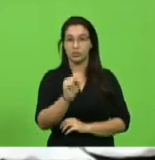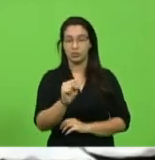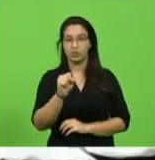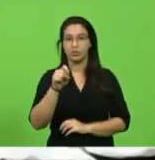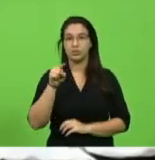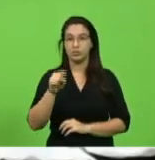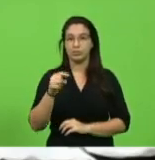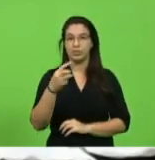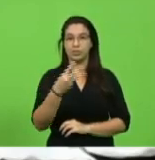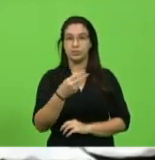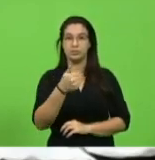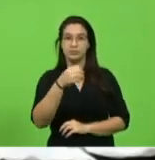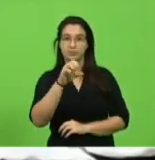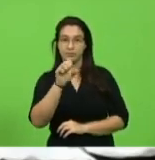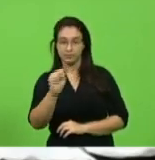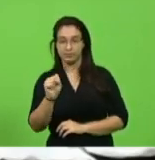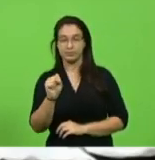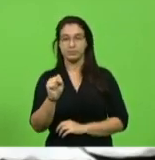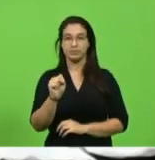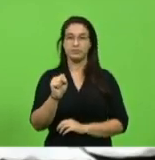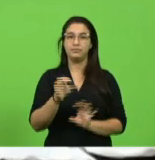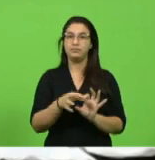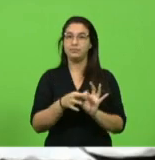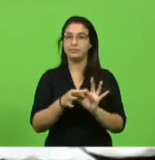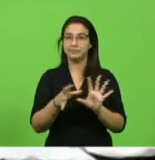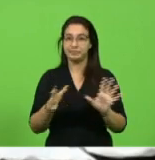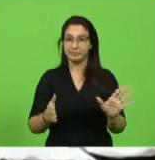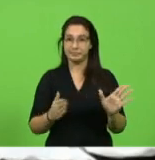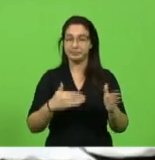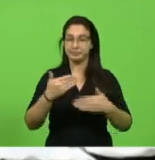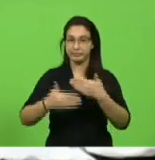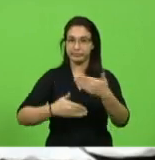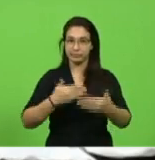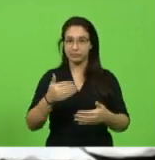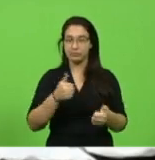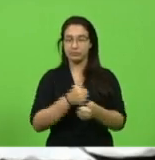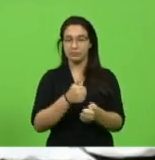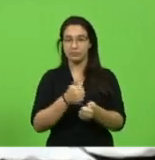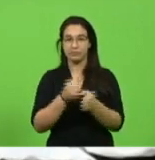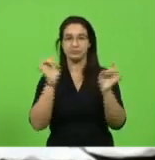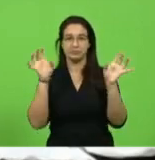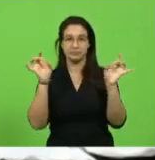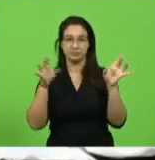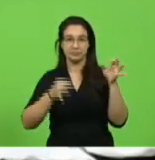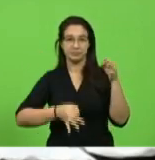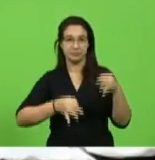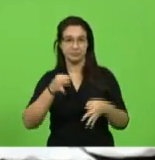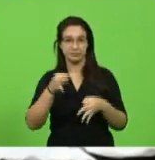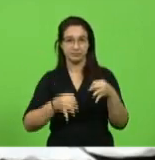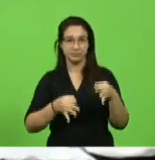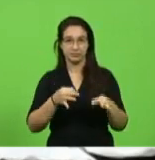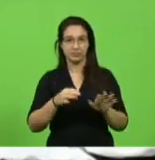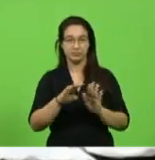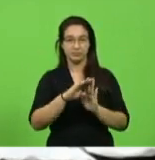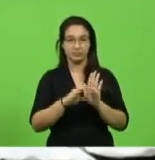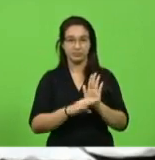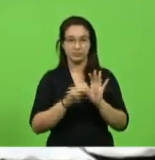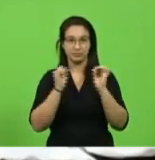18.338/20, autorizando o processamento do pedido pelo Tribunal Especial de Julgamento, no Diário da Alesc,